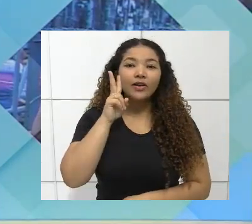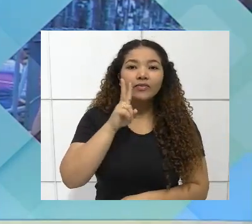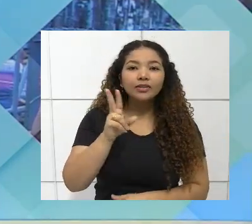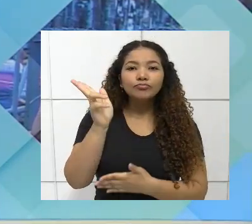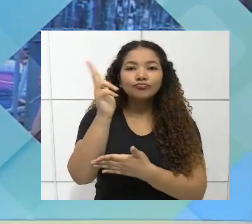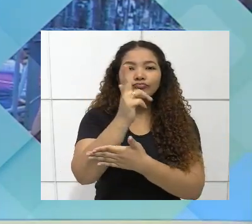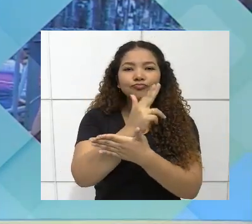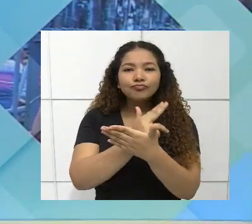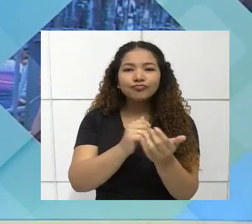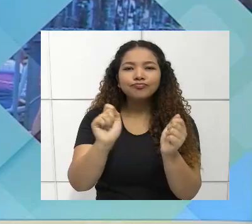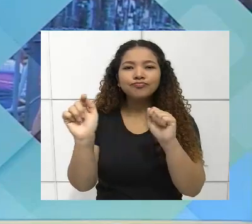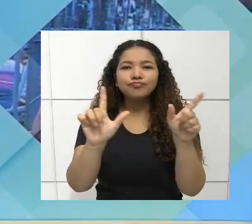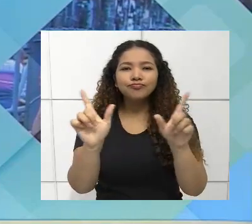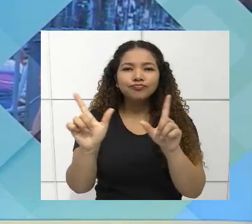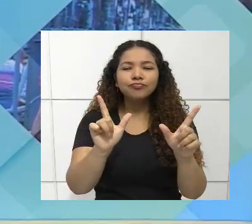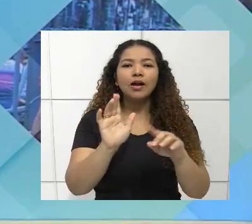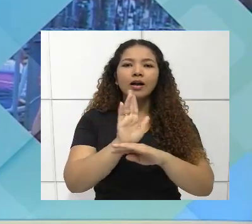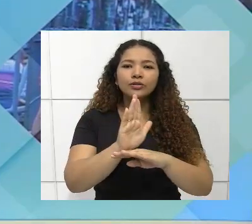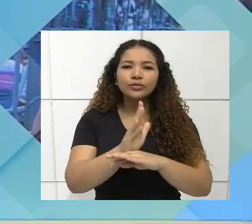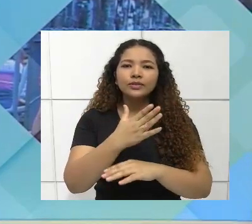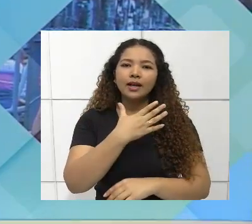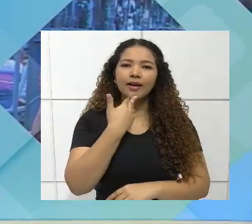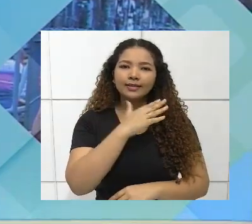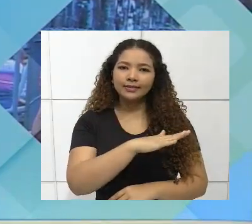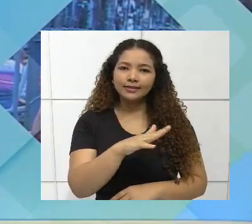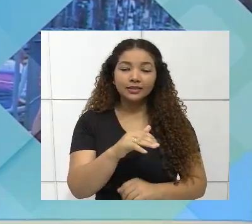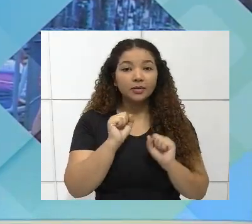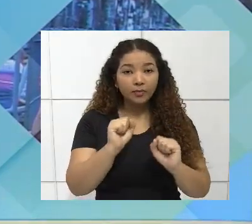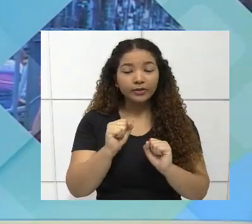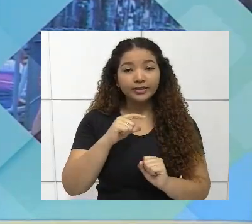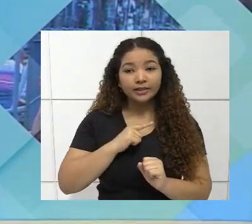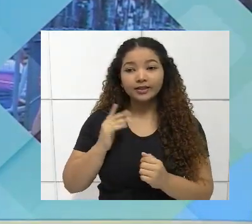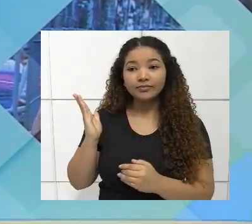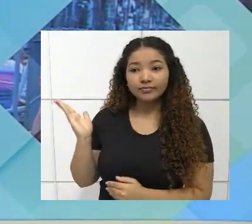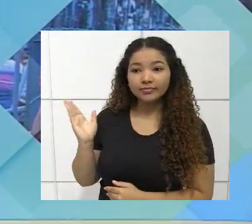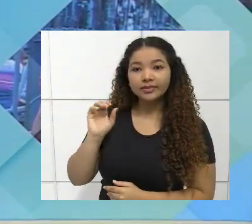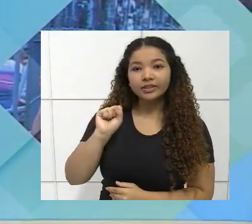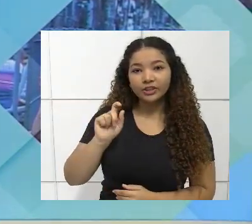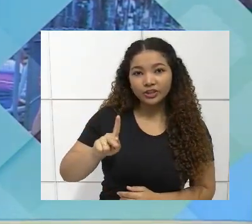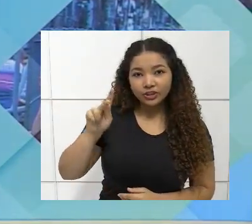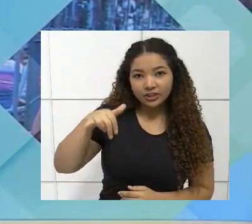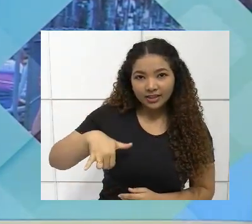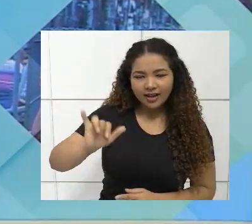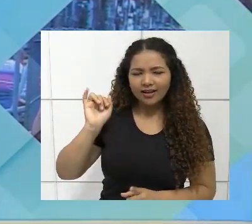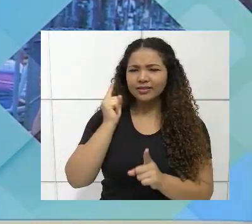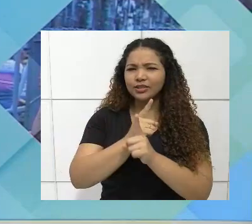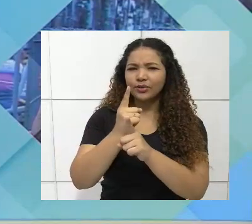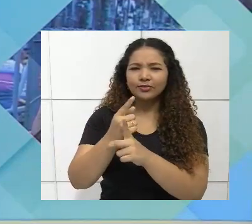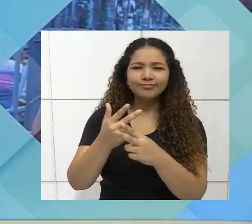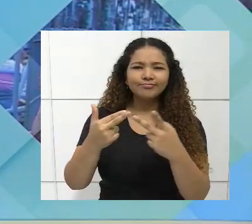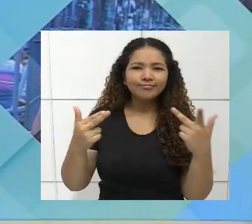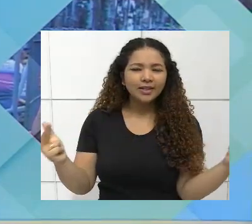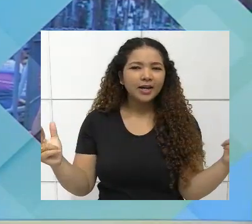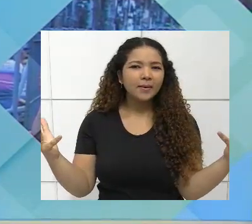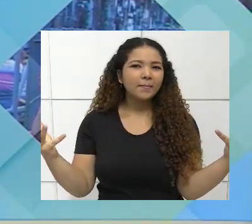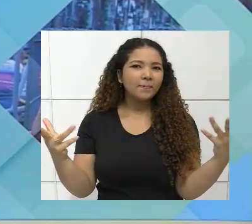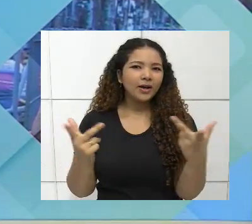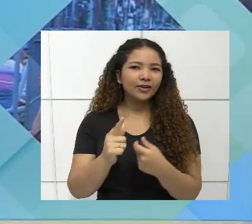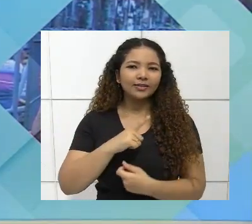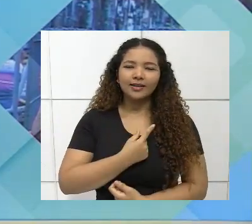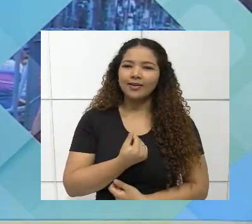que possam ajudar a sua criança. Faça isso na Sky, você tem tudo que você procura. E a oportunidade é aquele